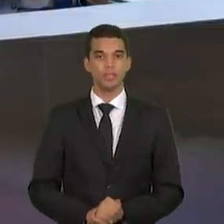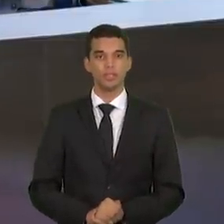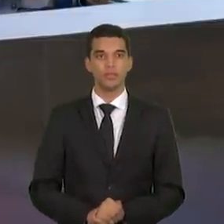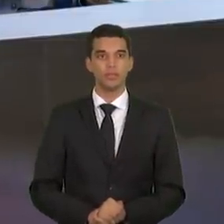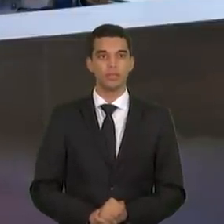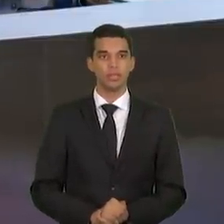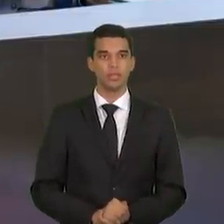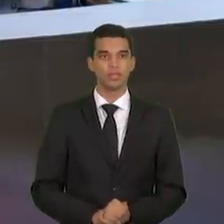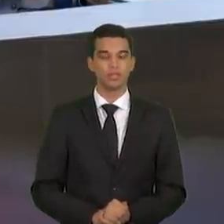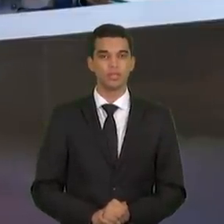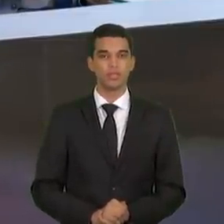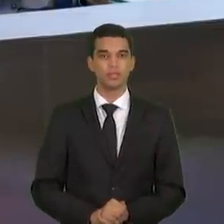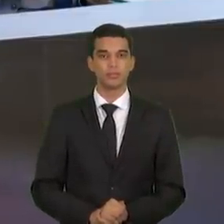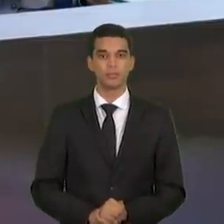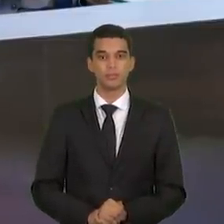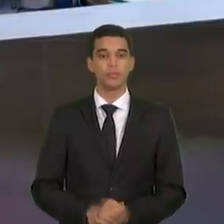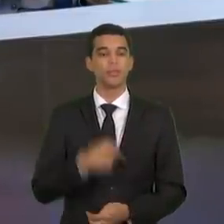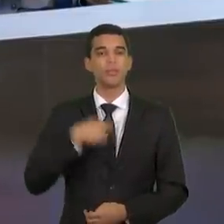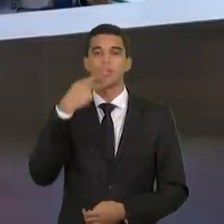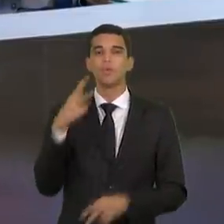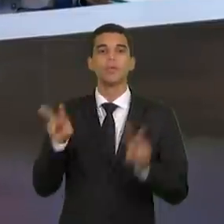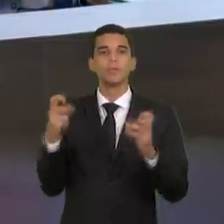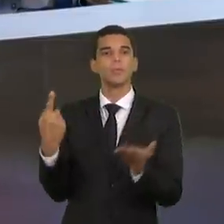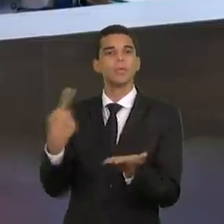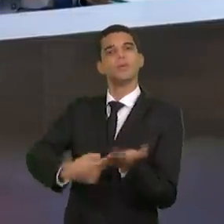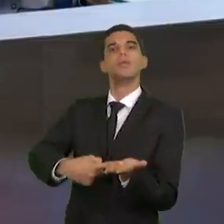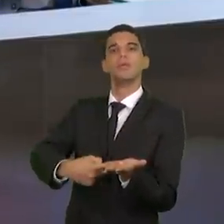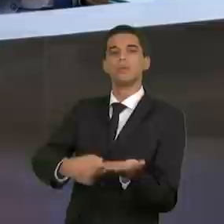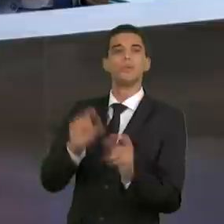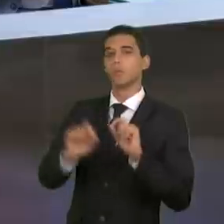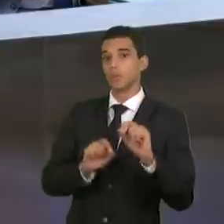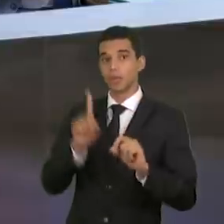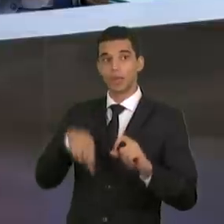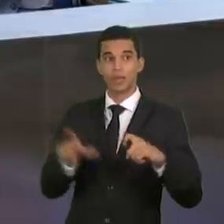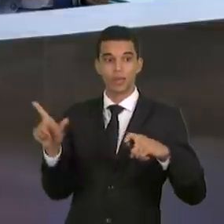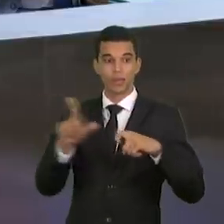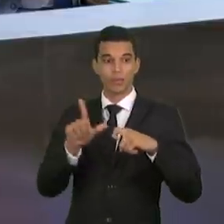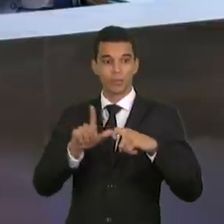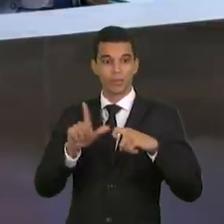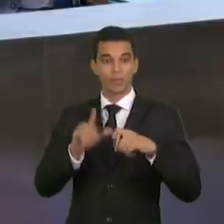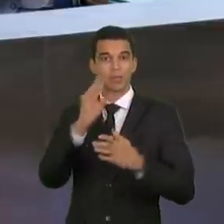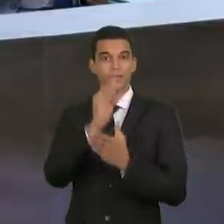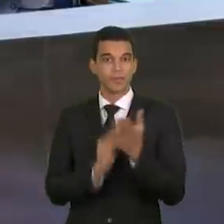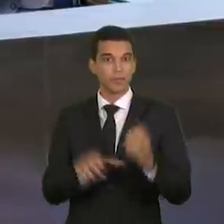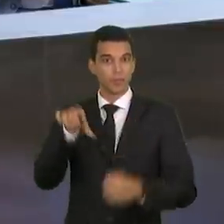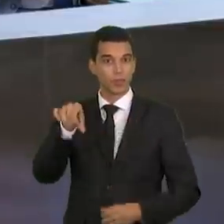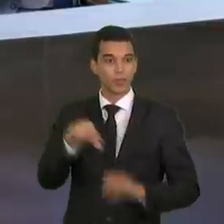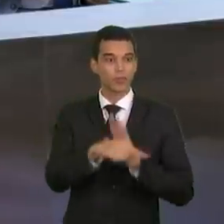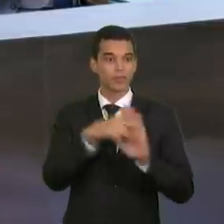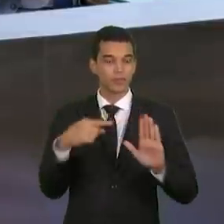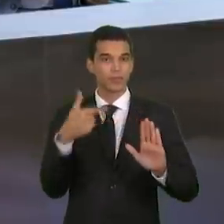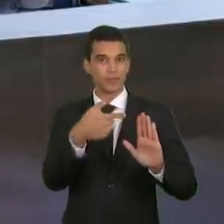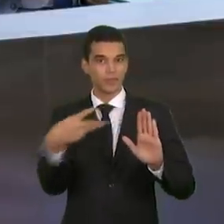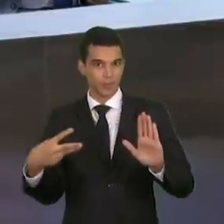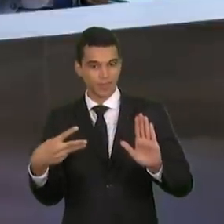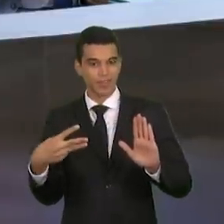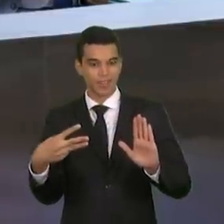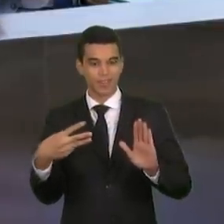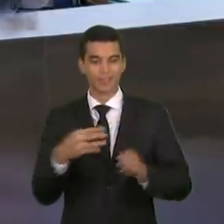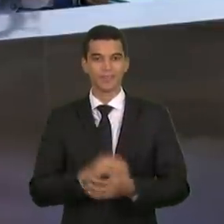a compromisso, eu me reporto ao que está em Lucas 9, 23. Eu quero que toda a igreja repita após